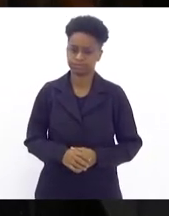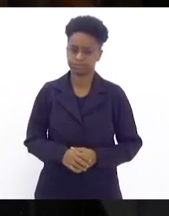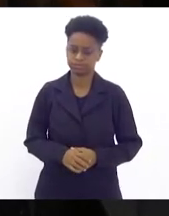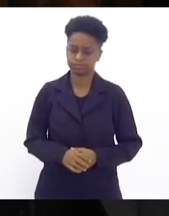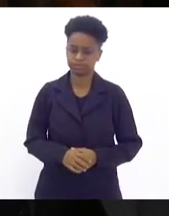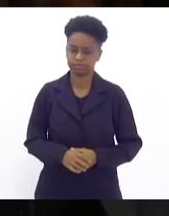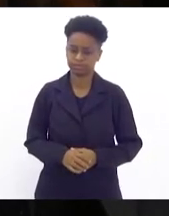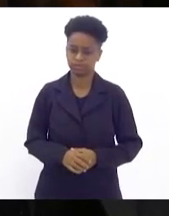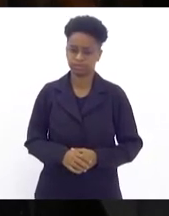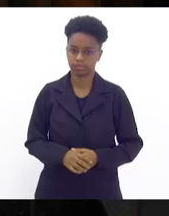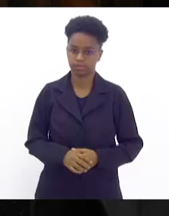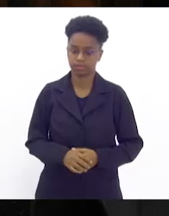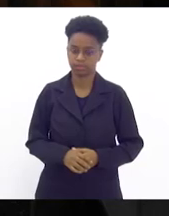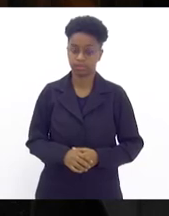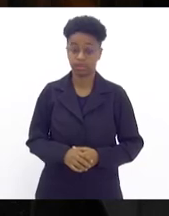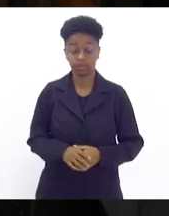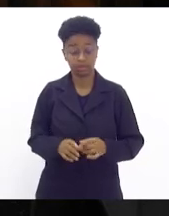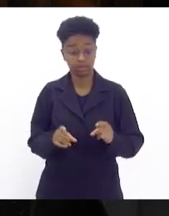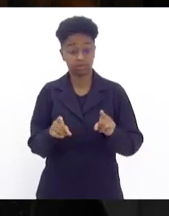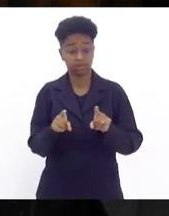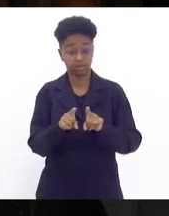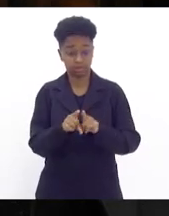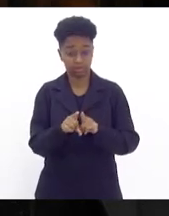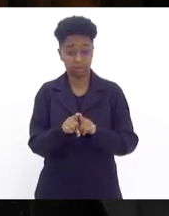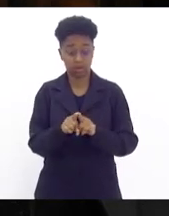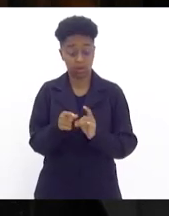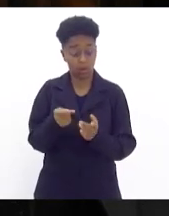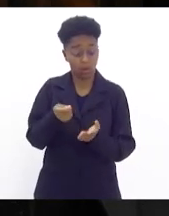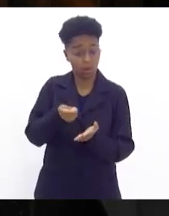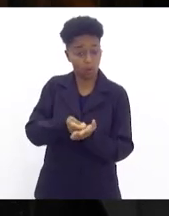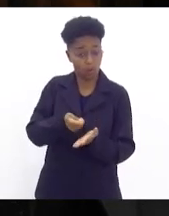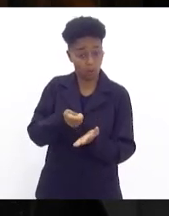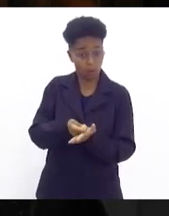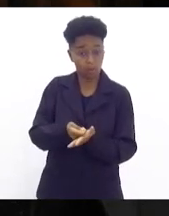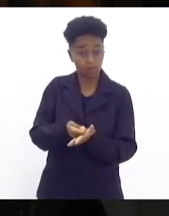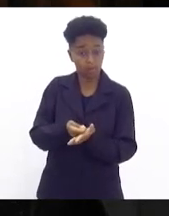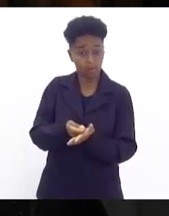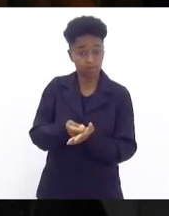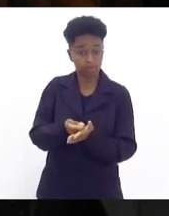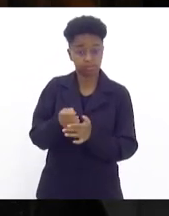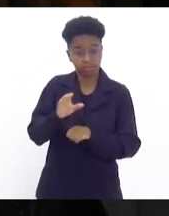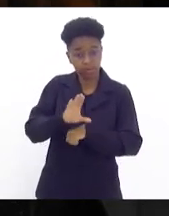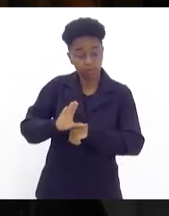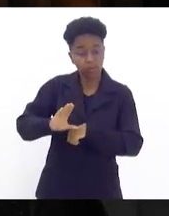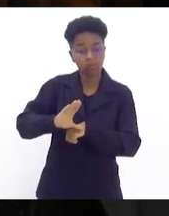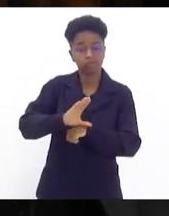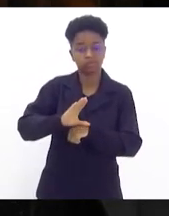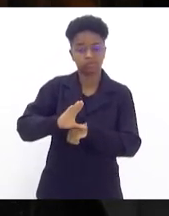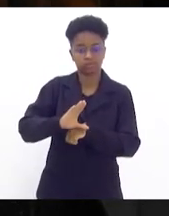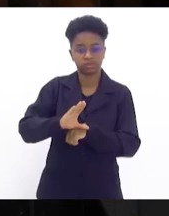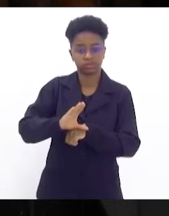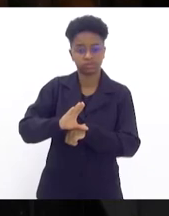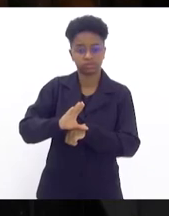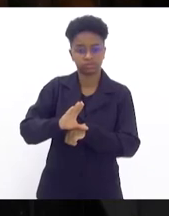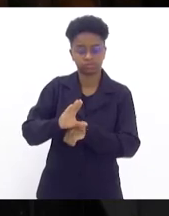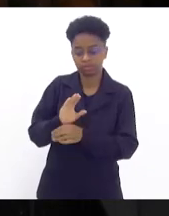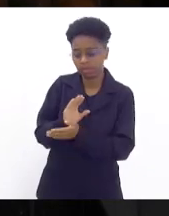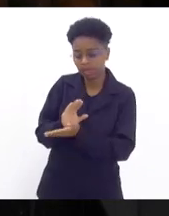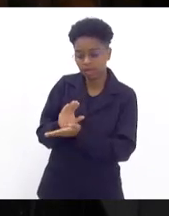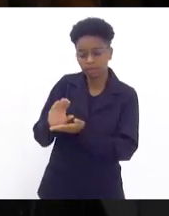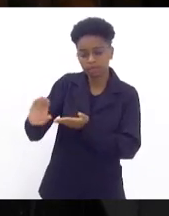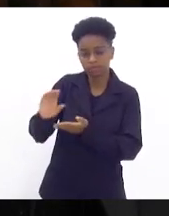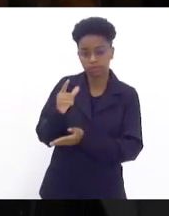Além do mais a obrigatoriedade constitucional de investir